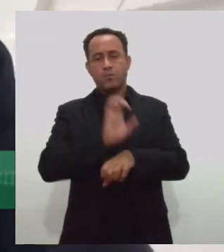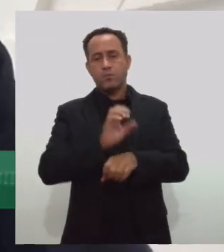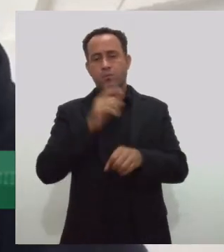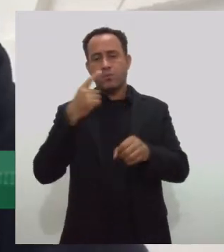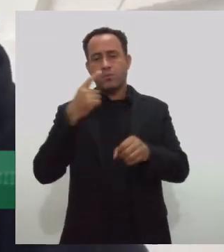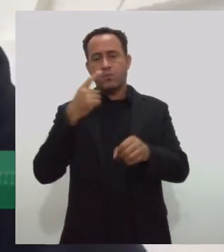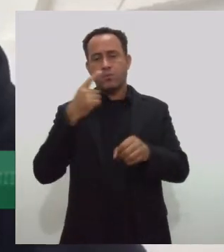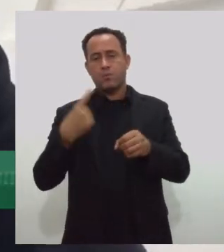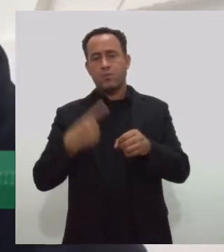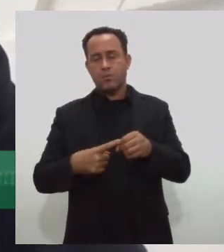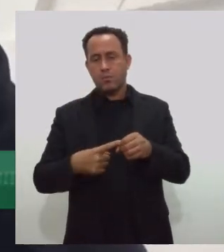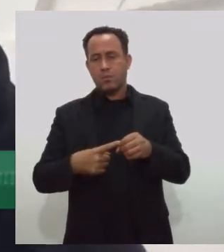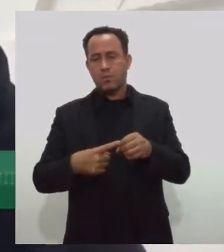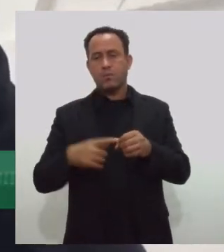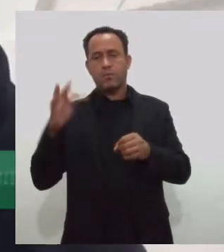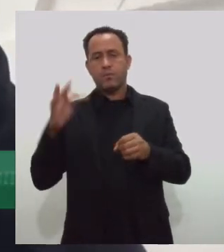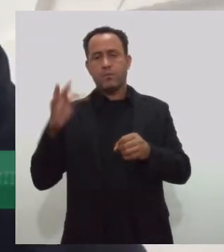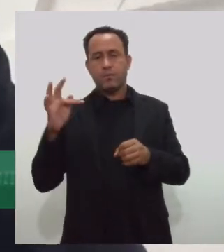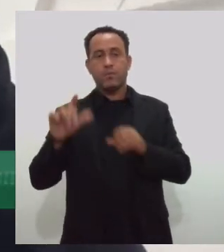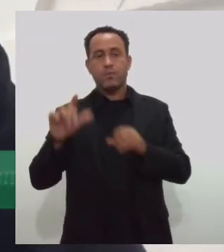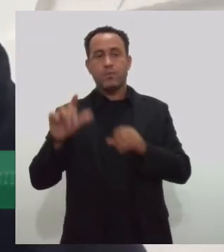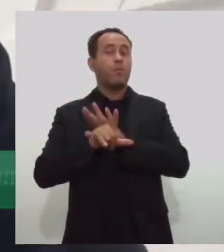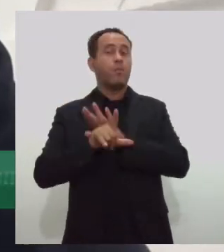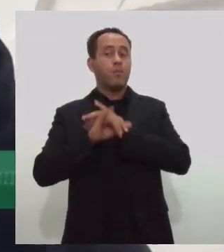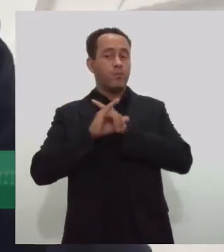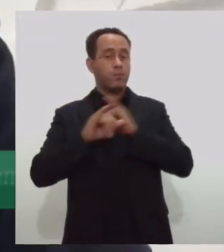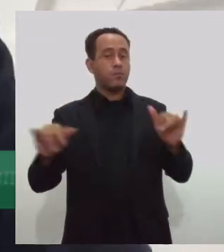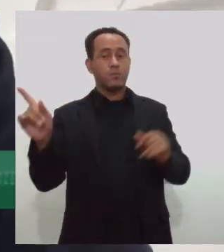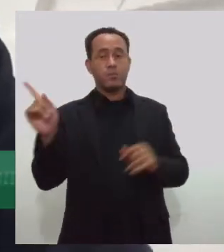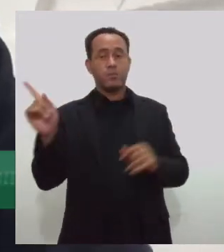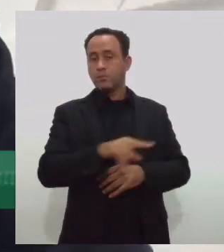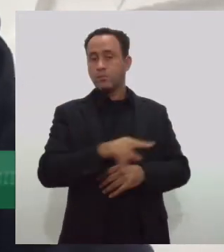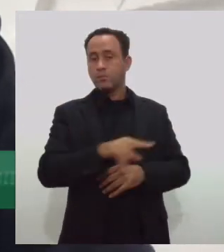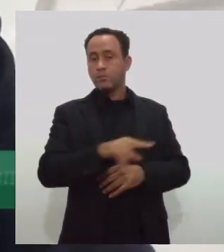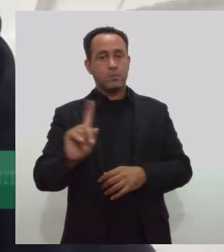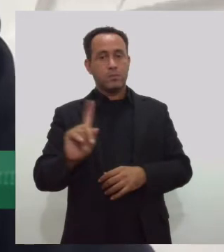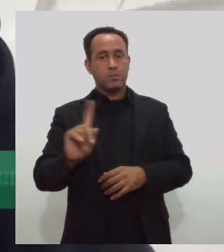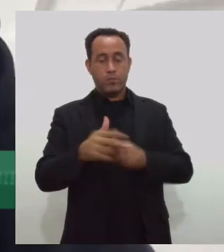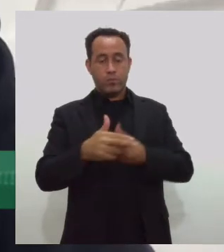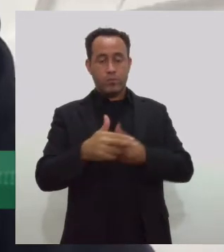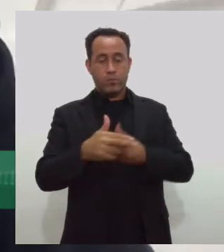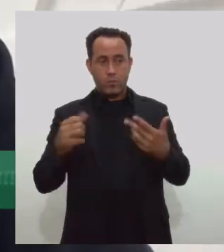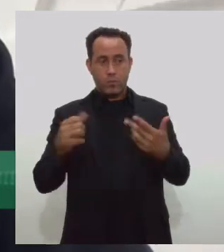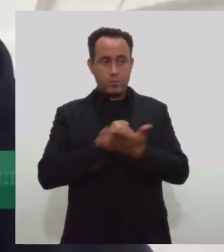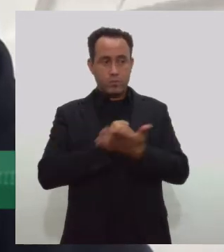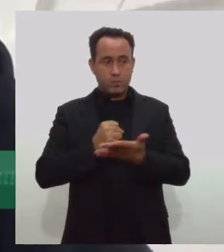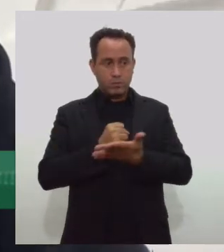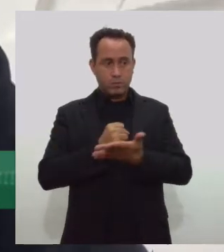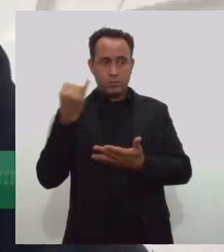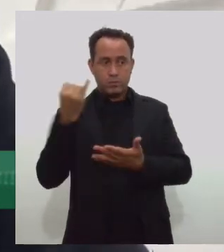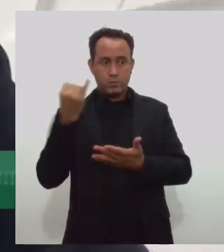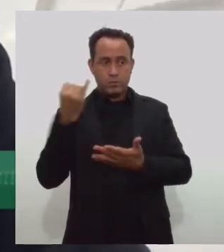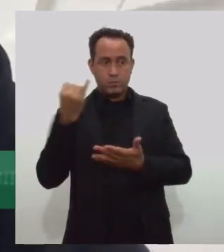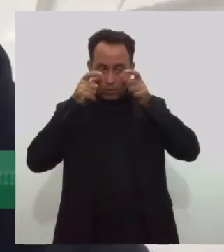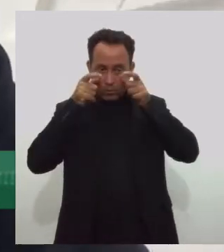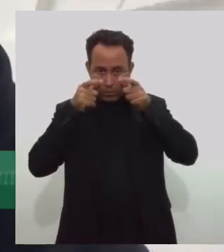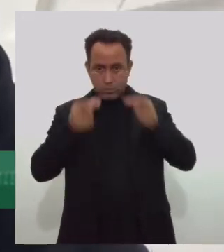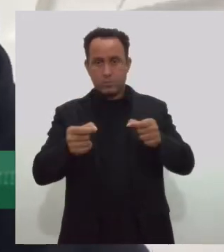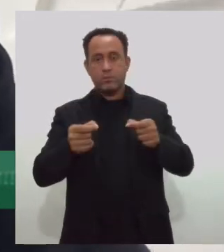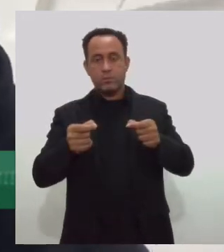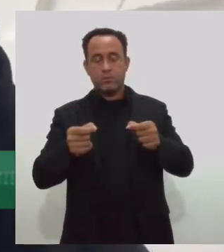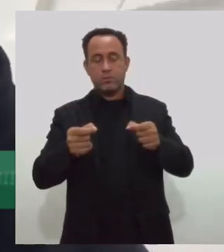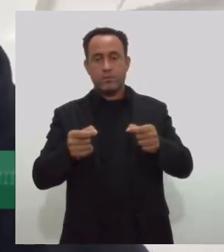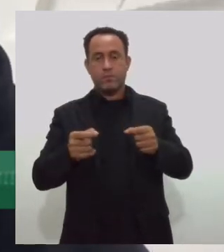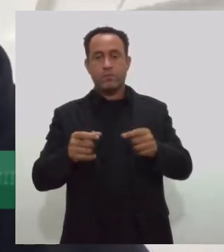federal. A lei de improbidade veio dizer o seguinte, não, tem coisas fundamentais também que devem ser observadas, tem penas